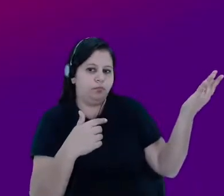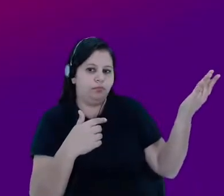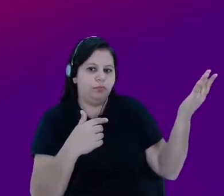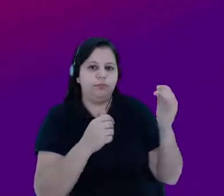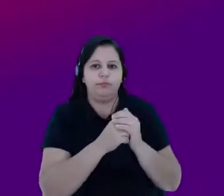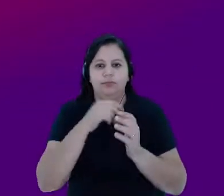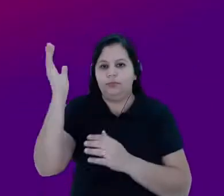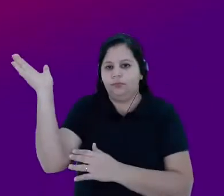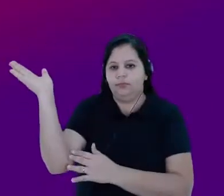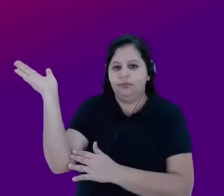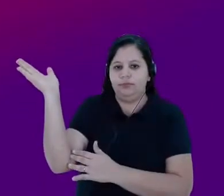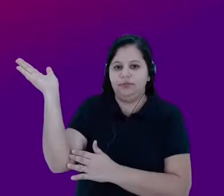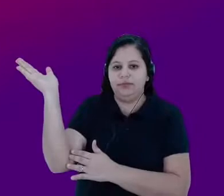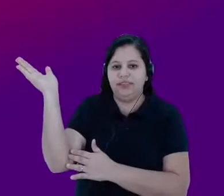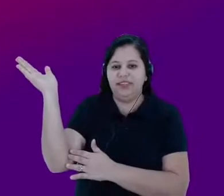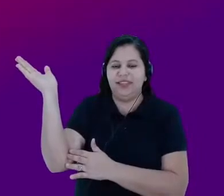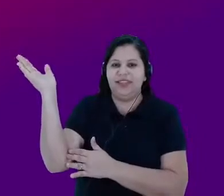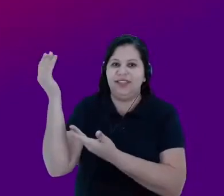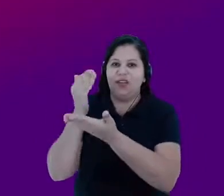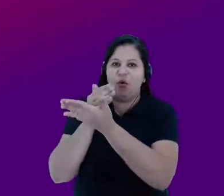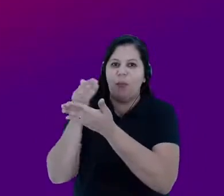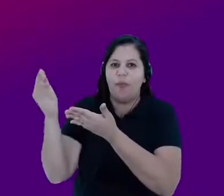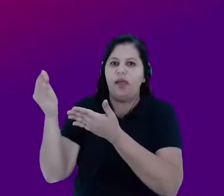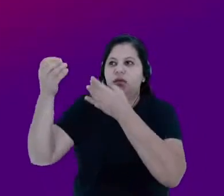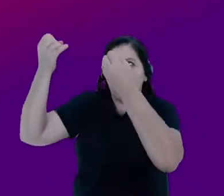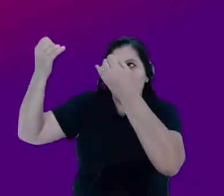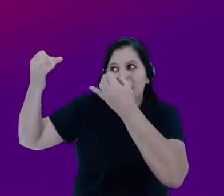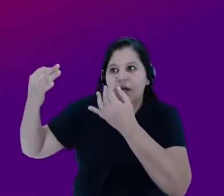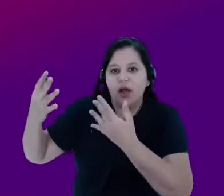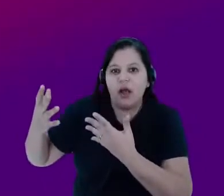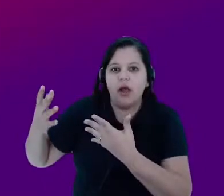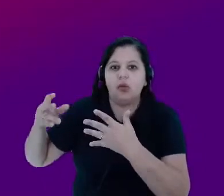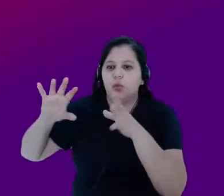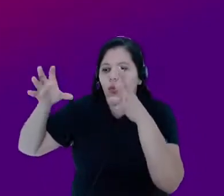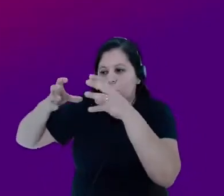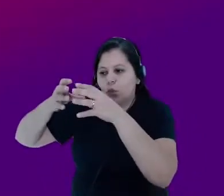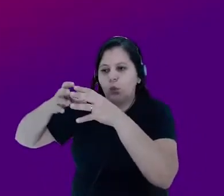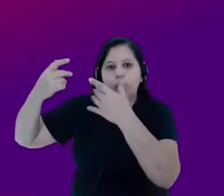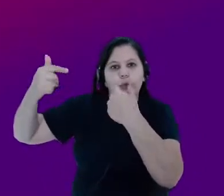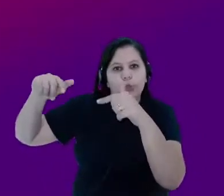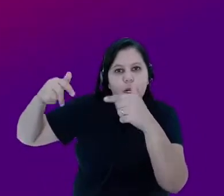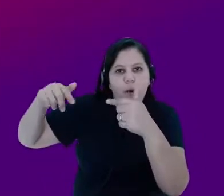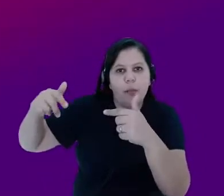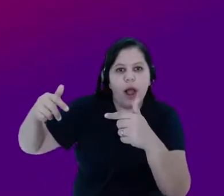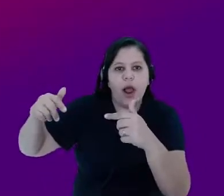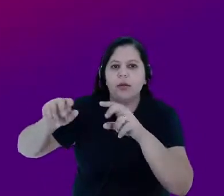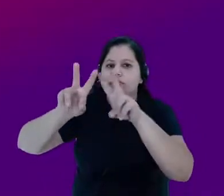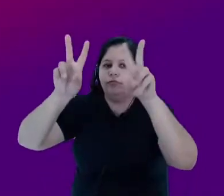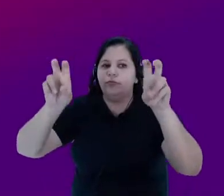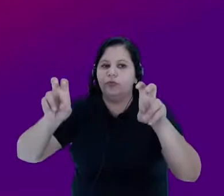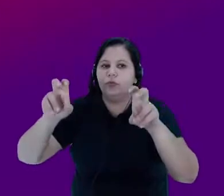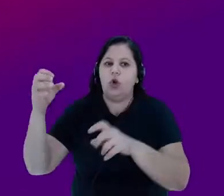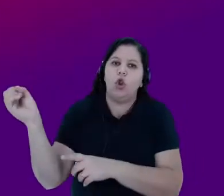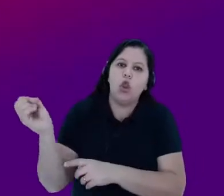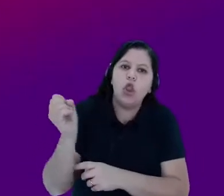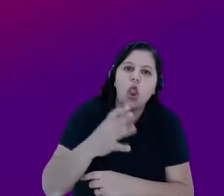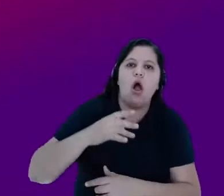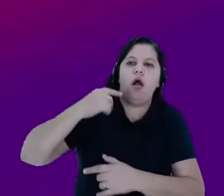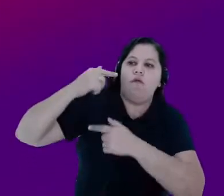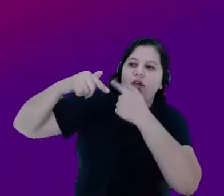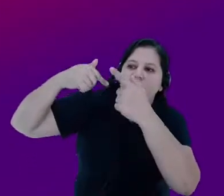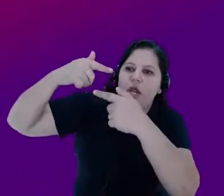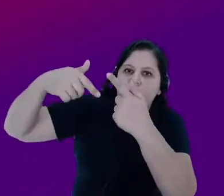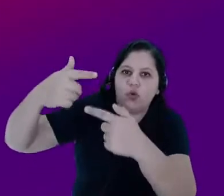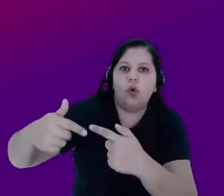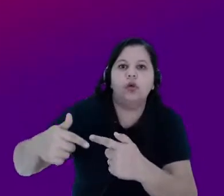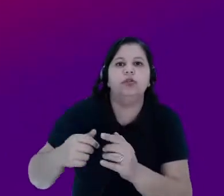novas gerações, um GT que estudou um pouquinho sobre os consumidores, como eles gostariam de se relacionar com o mercado